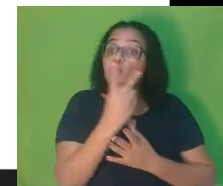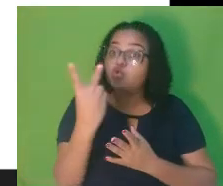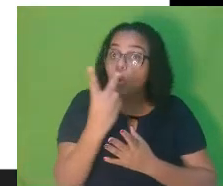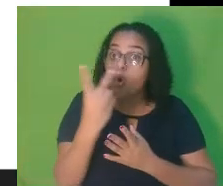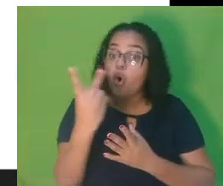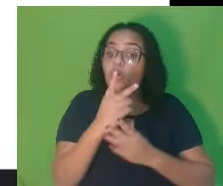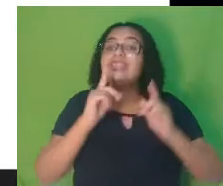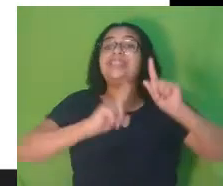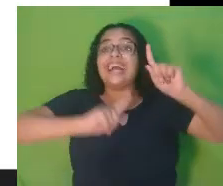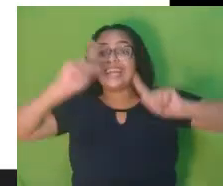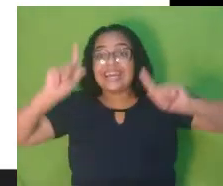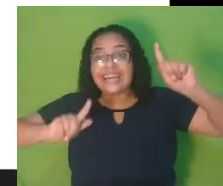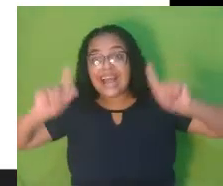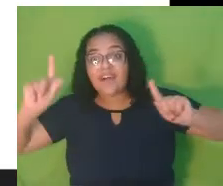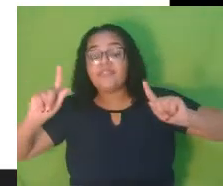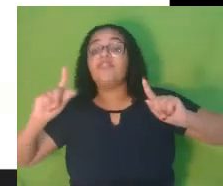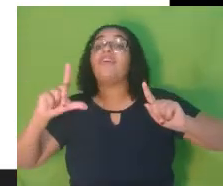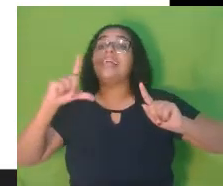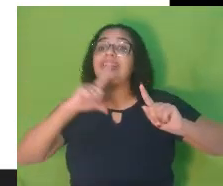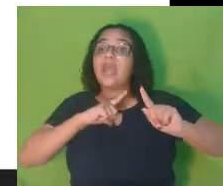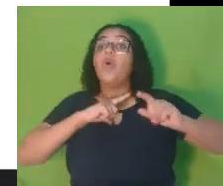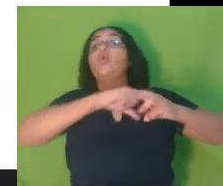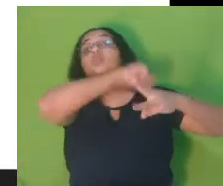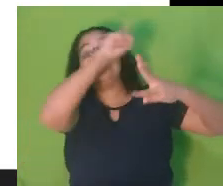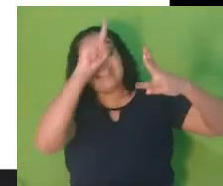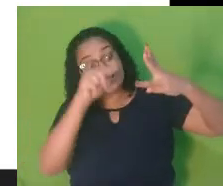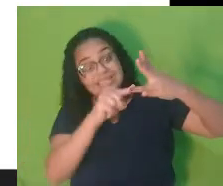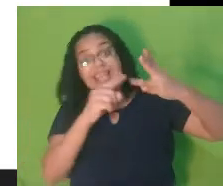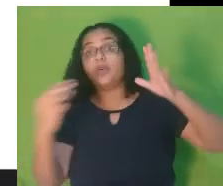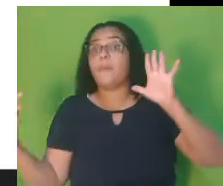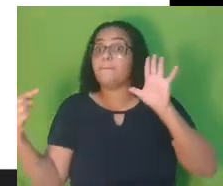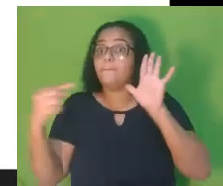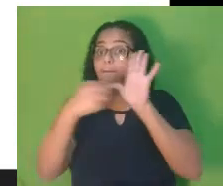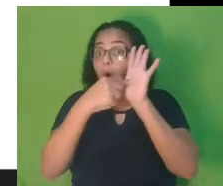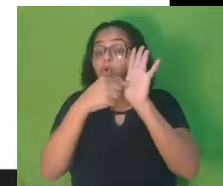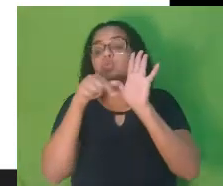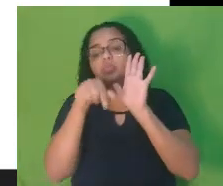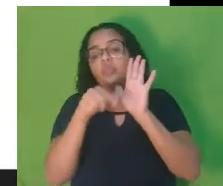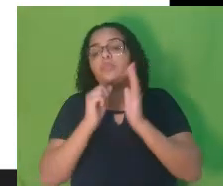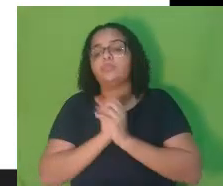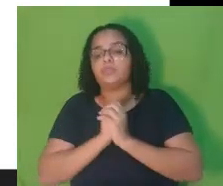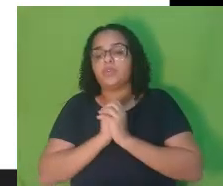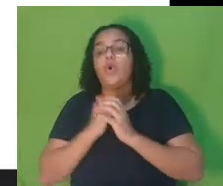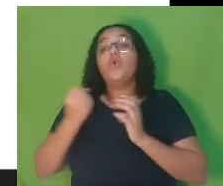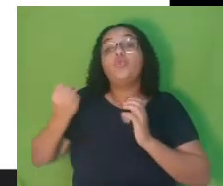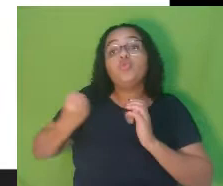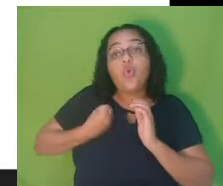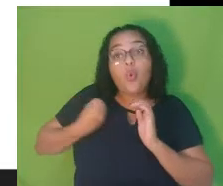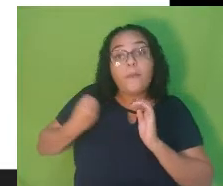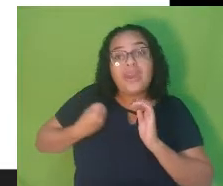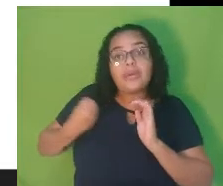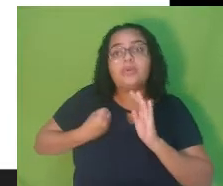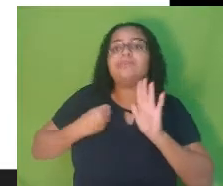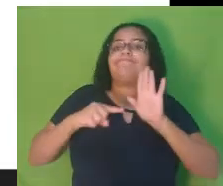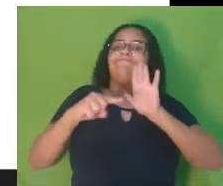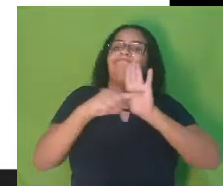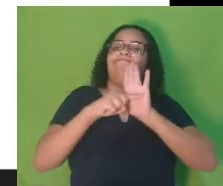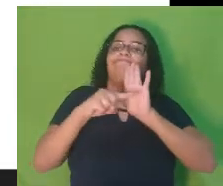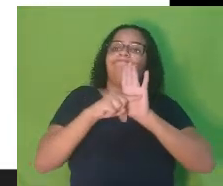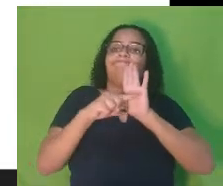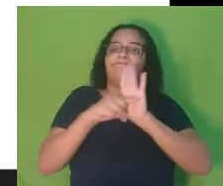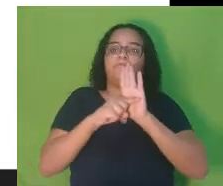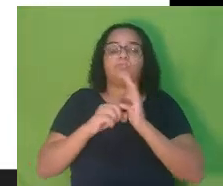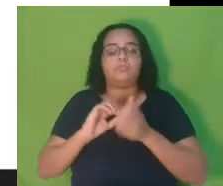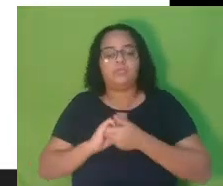gráficos eles vão se intersectar num terceiro ponto aqui, né? Que é nesse número negativo,